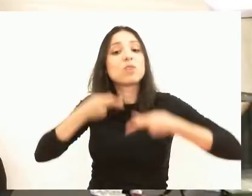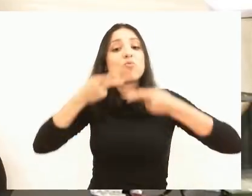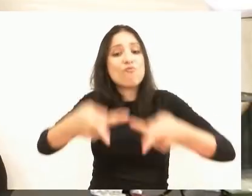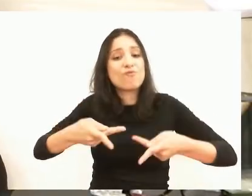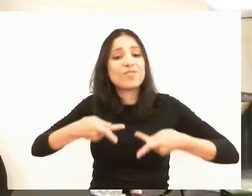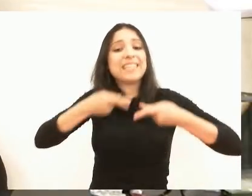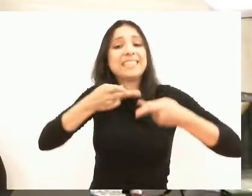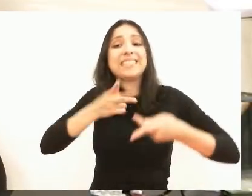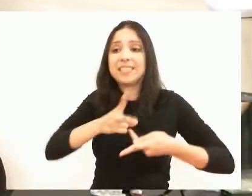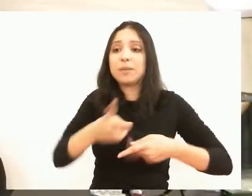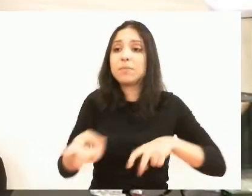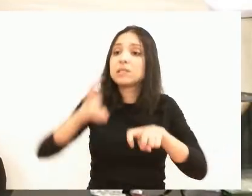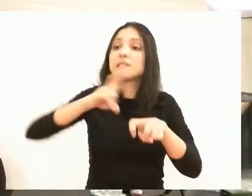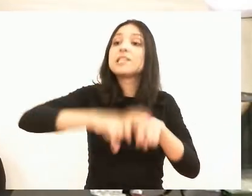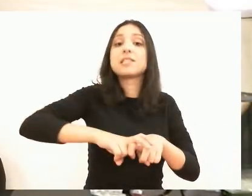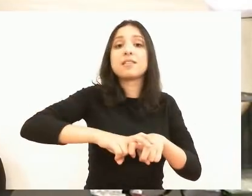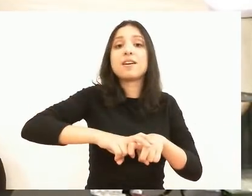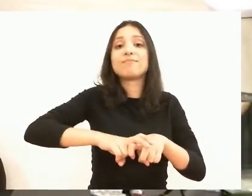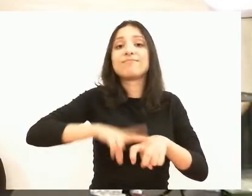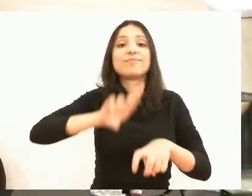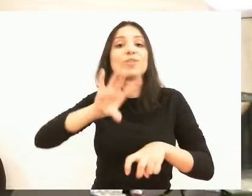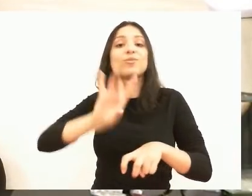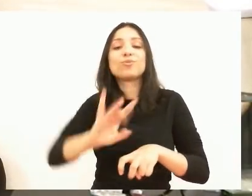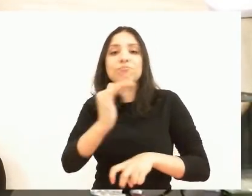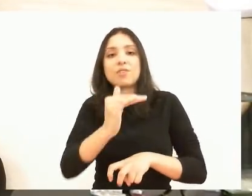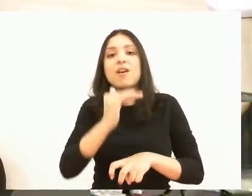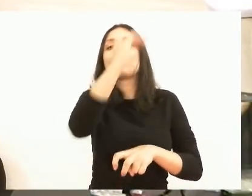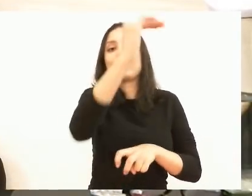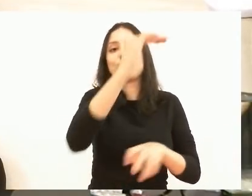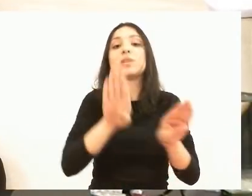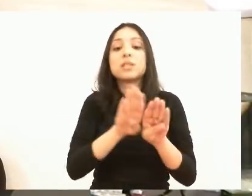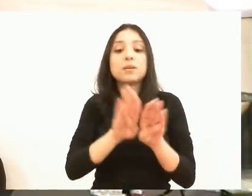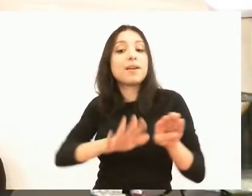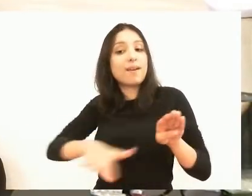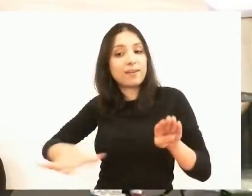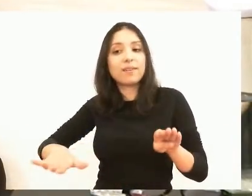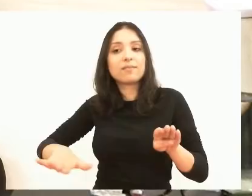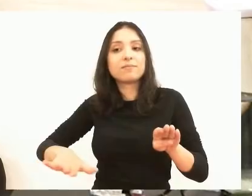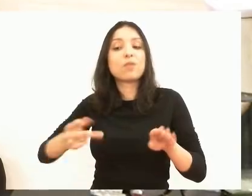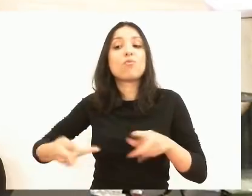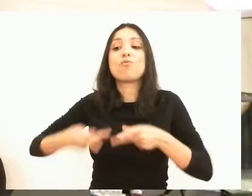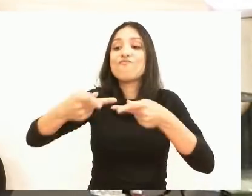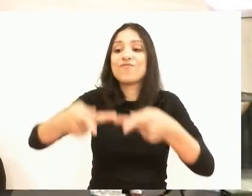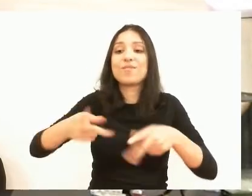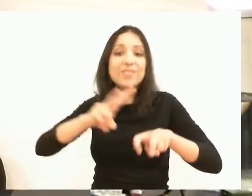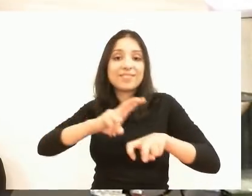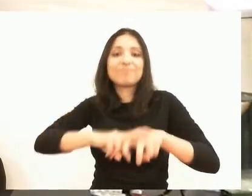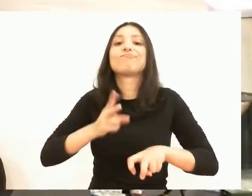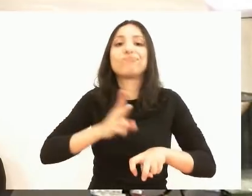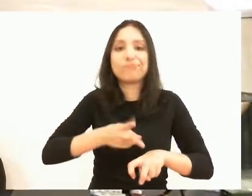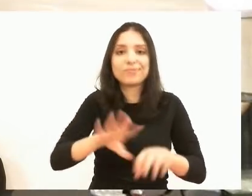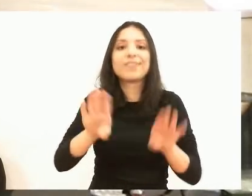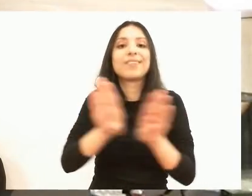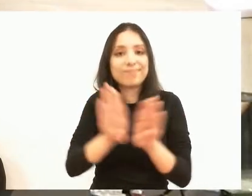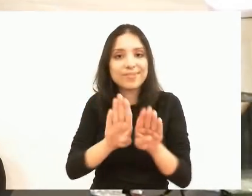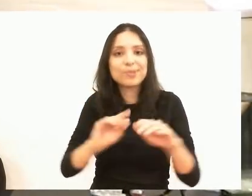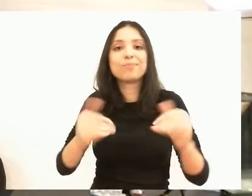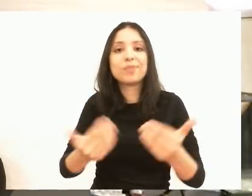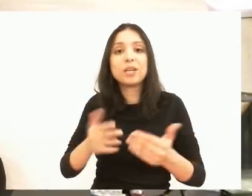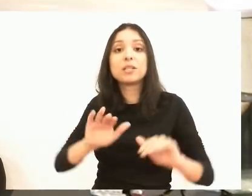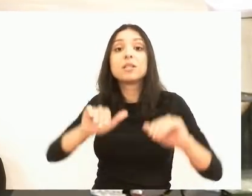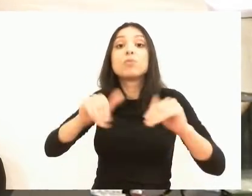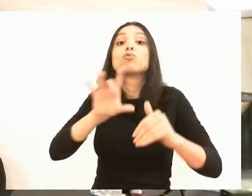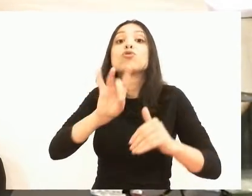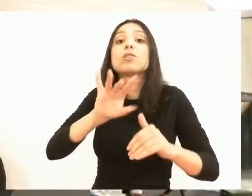nós estamos aqui agora e não só nós enquanto adultos mas a criança então só de você